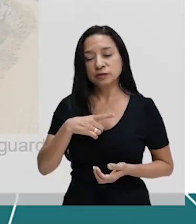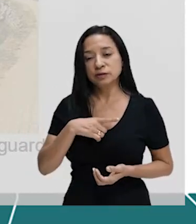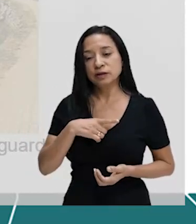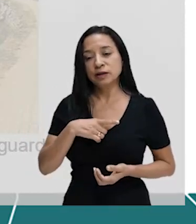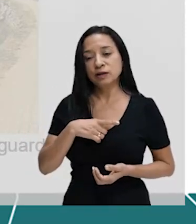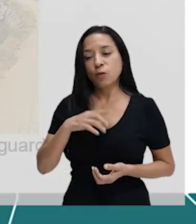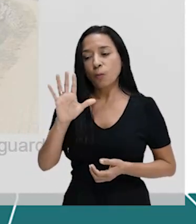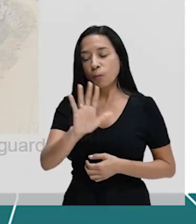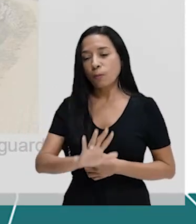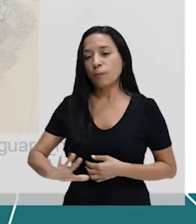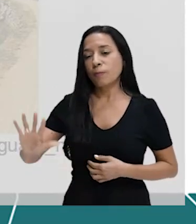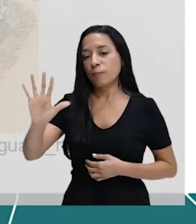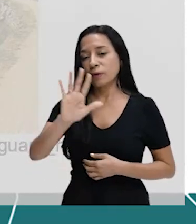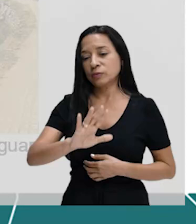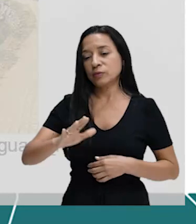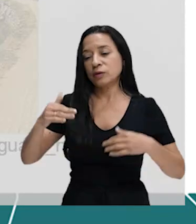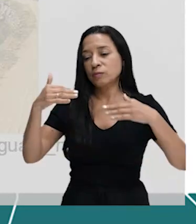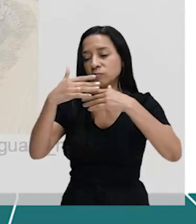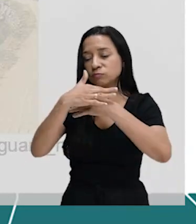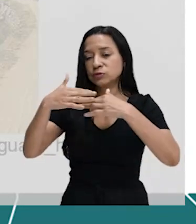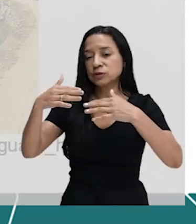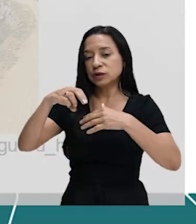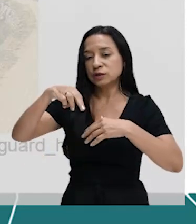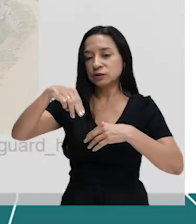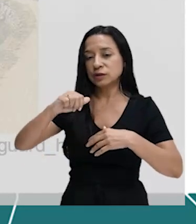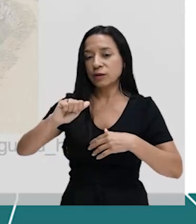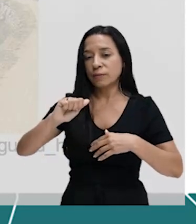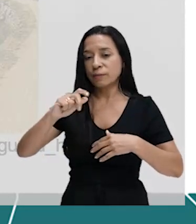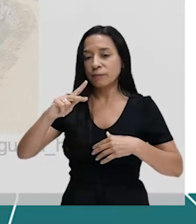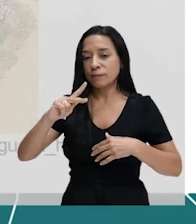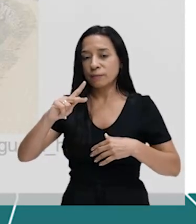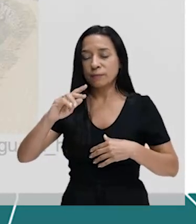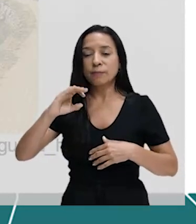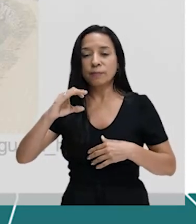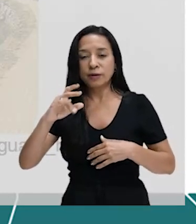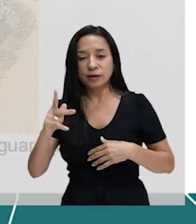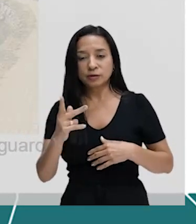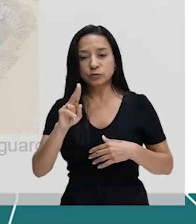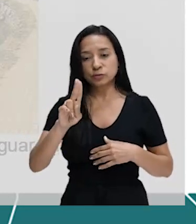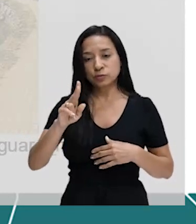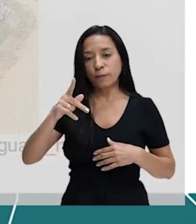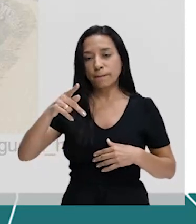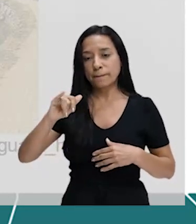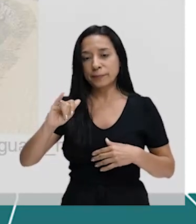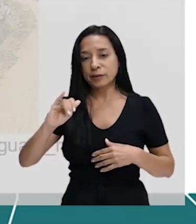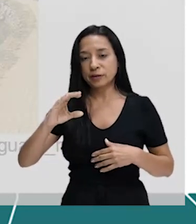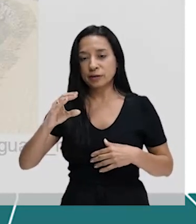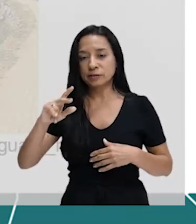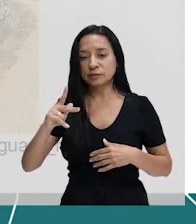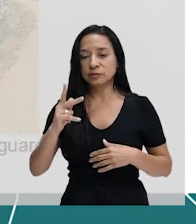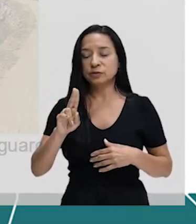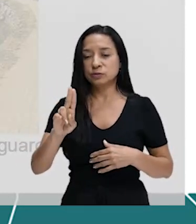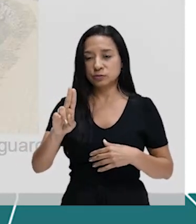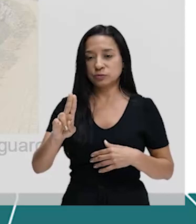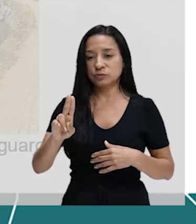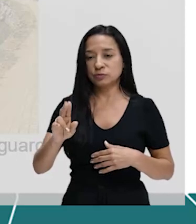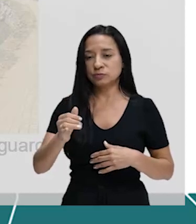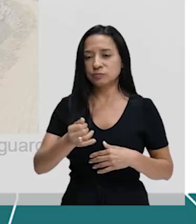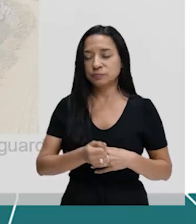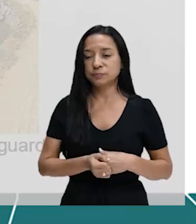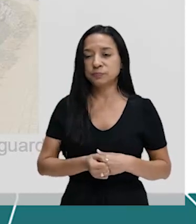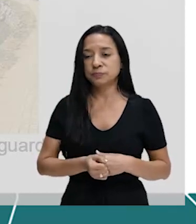um panorama de Machu Picchu, que é uma antiga cidade inca, no meio dos Andes peruanos. E toda